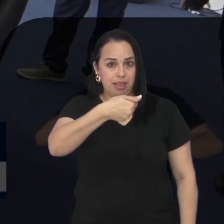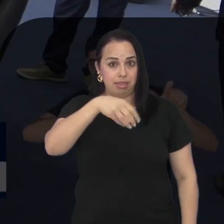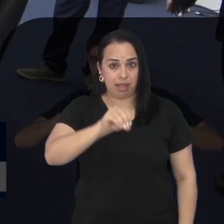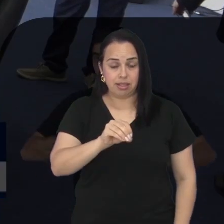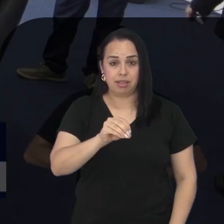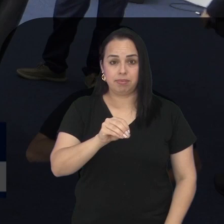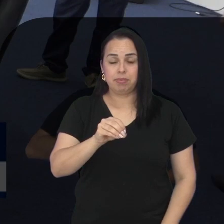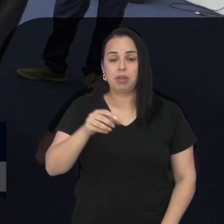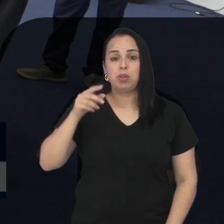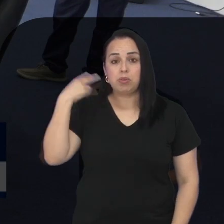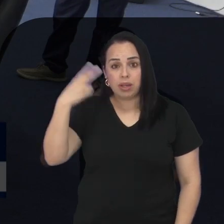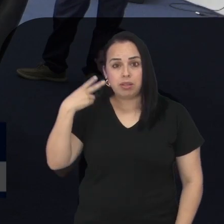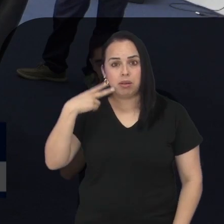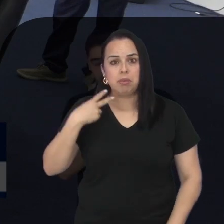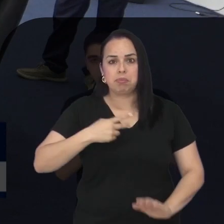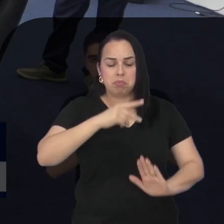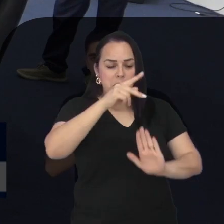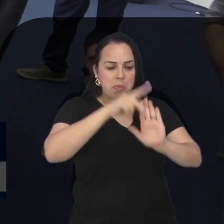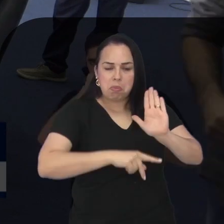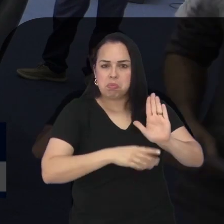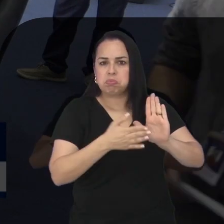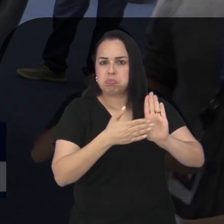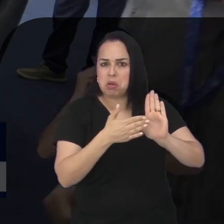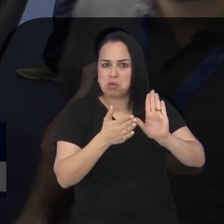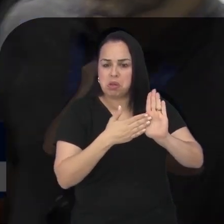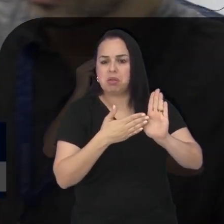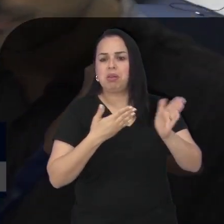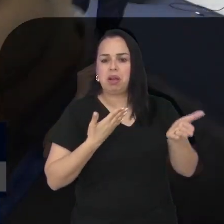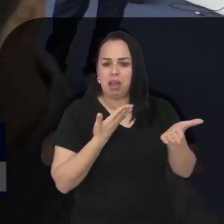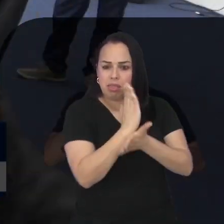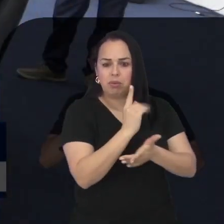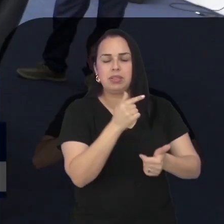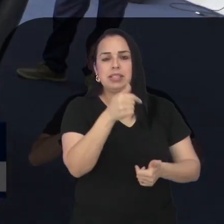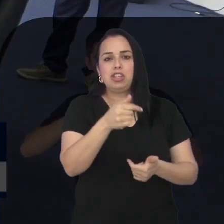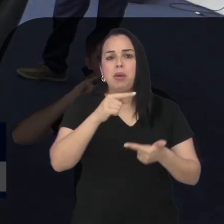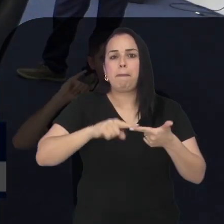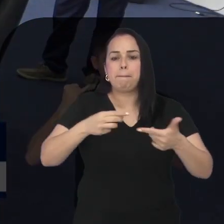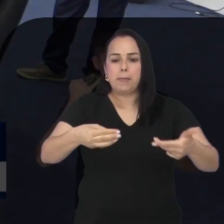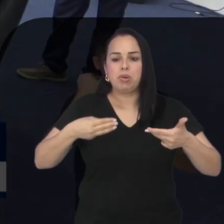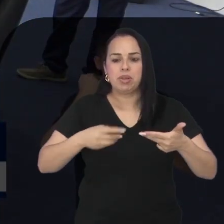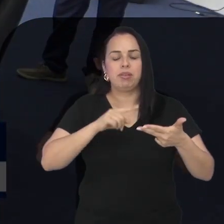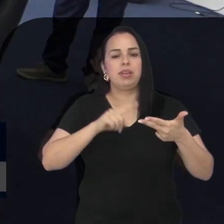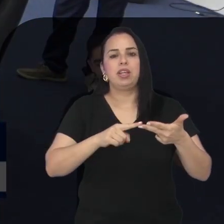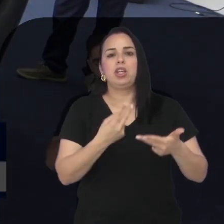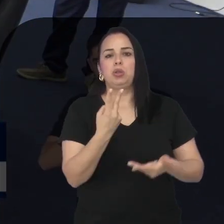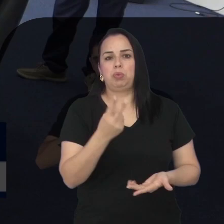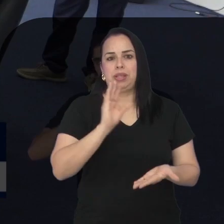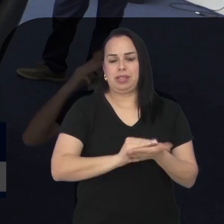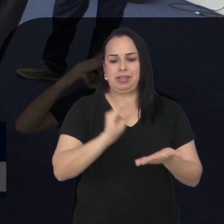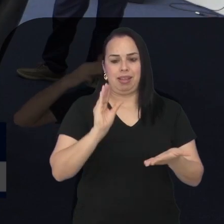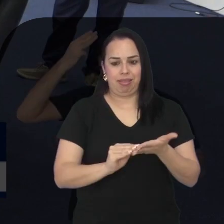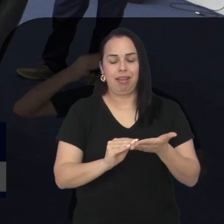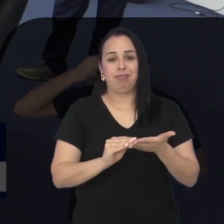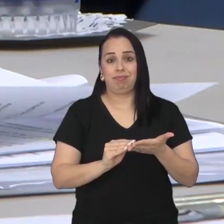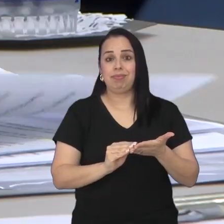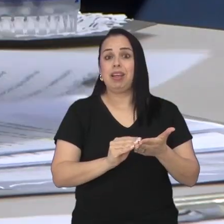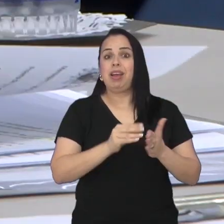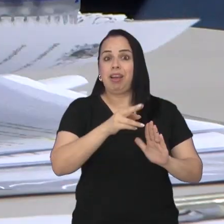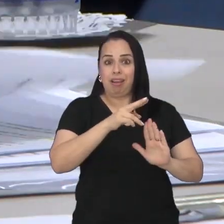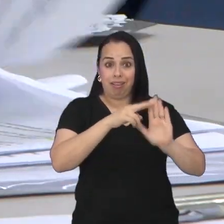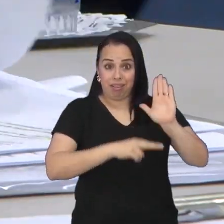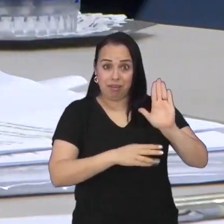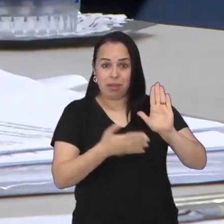os vereadores aprovaram 14 requerimentos, 7 moções e 2 atas, e rejeitaram 11 requerimentos.